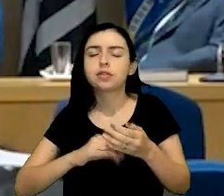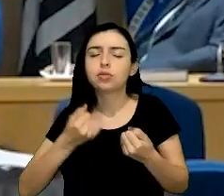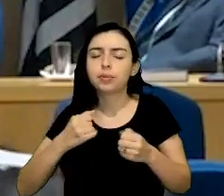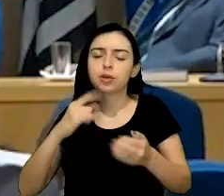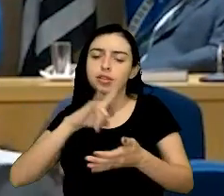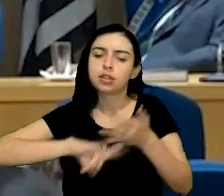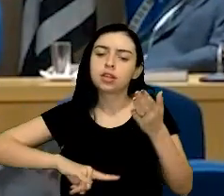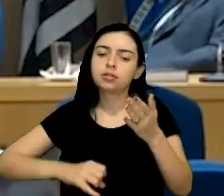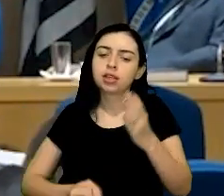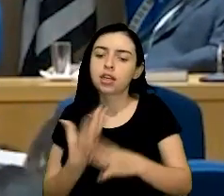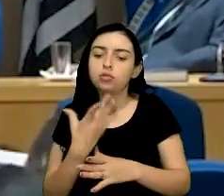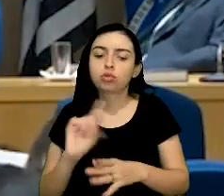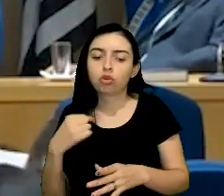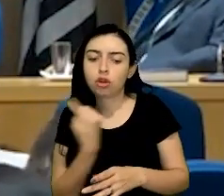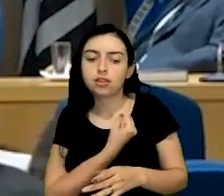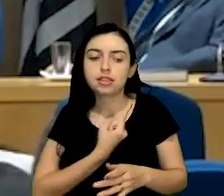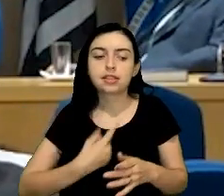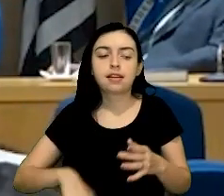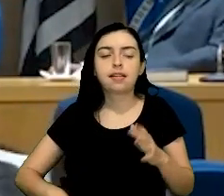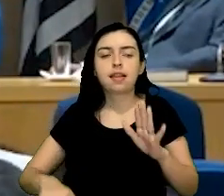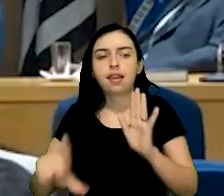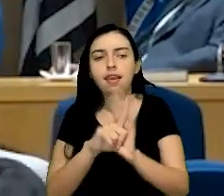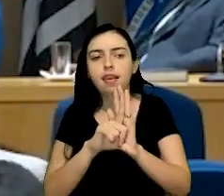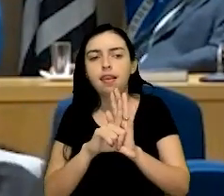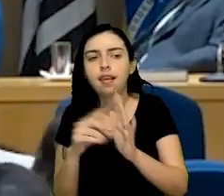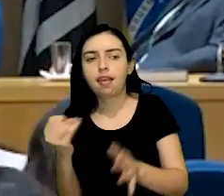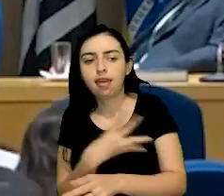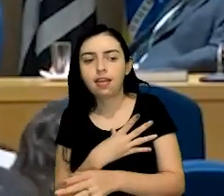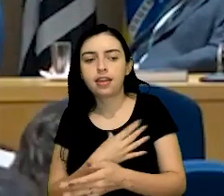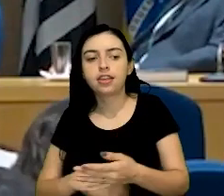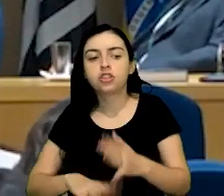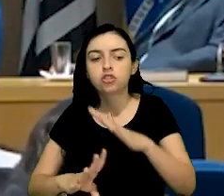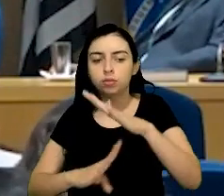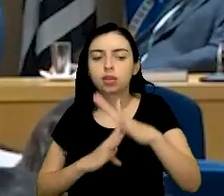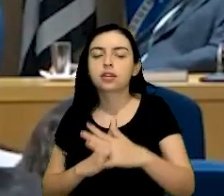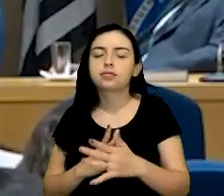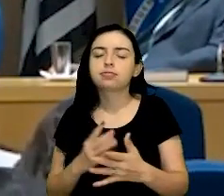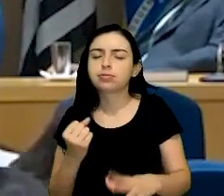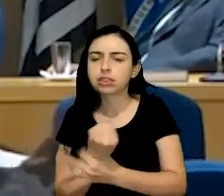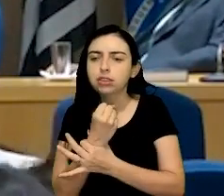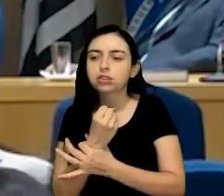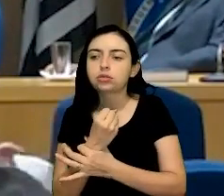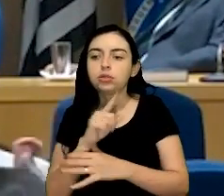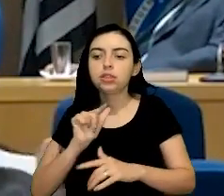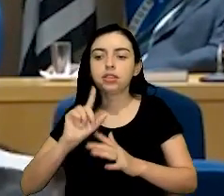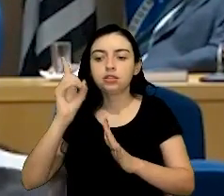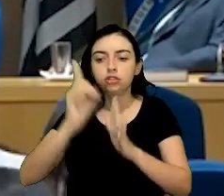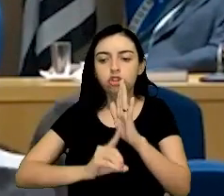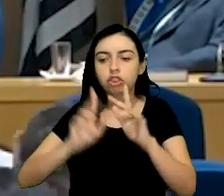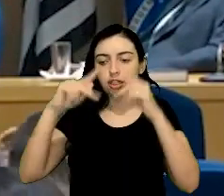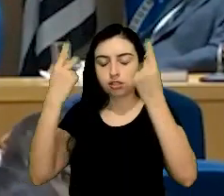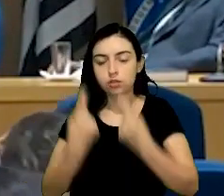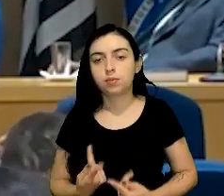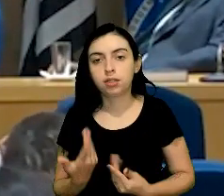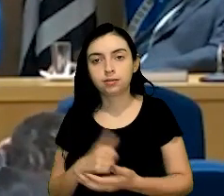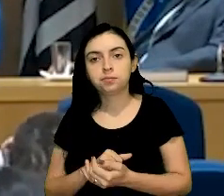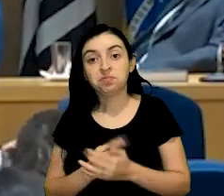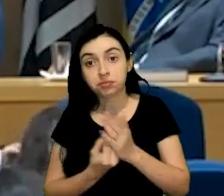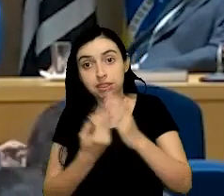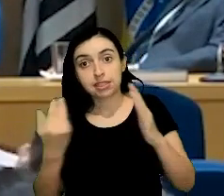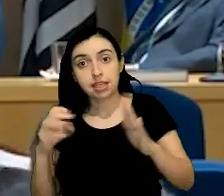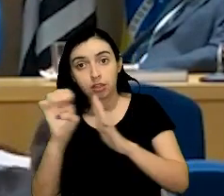caso da nova lei de imigração, é a garantia de direitos, né, de direitos humanos. Nós vamos sair do Estatuto do